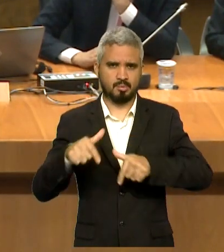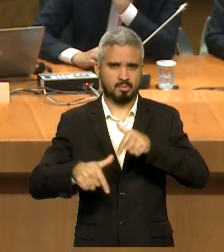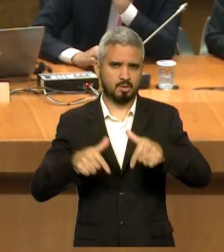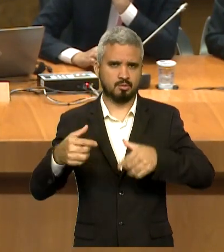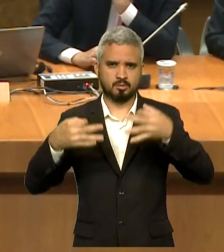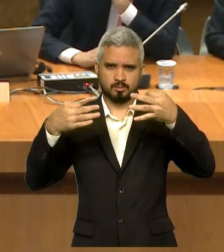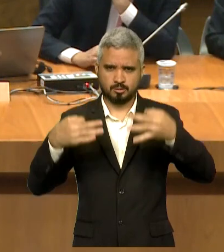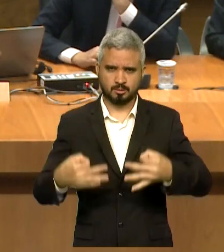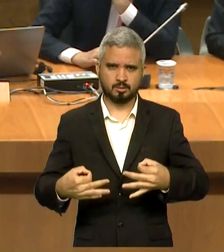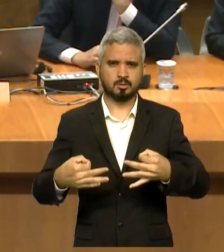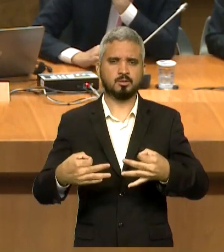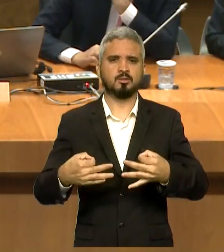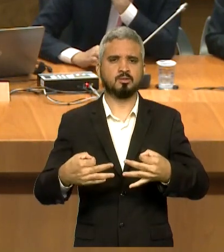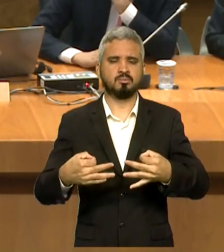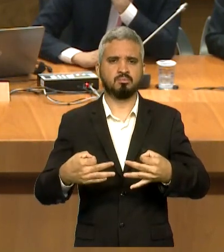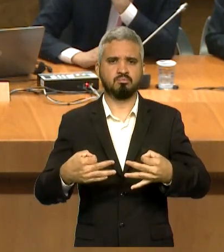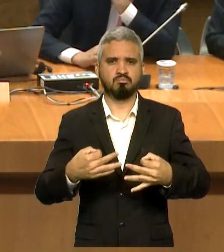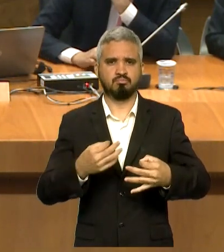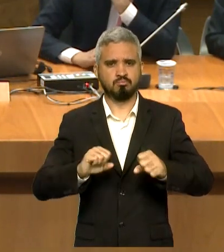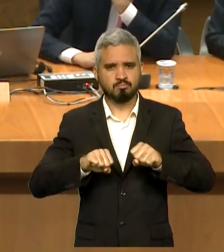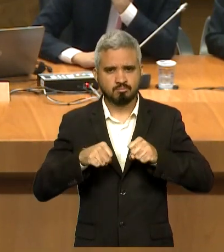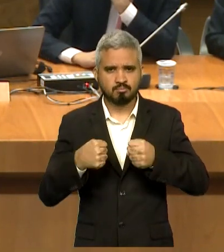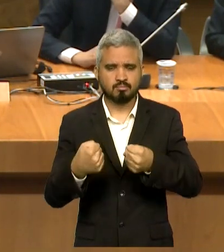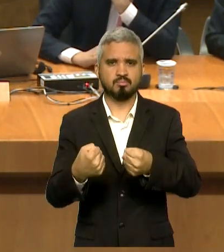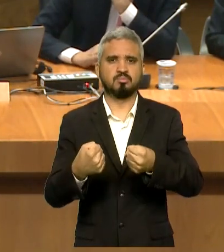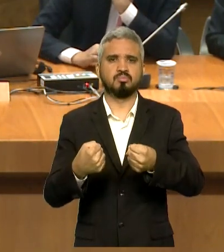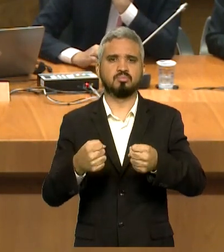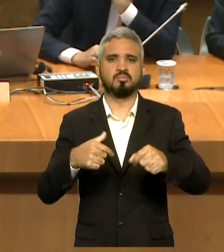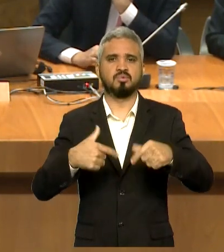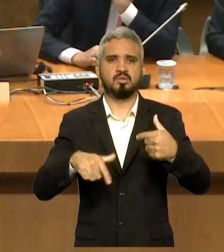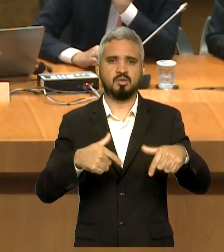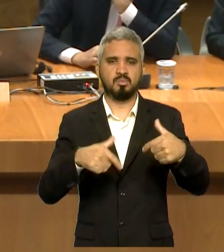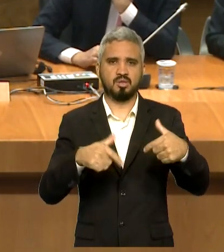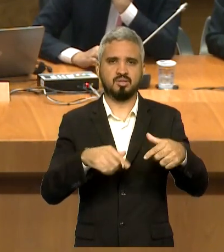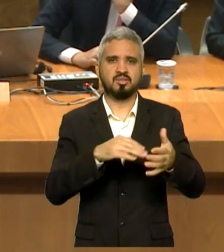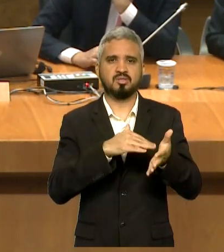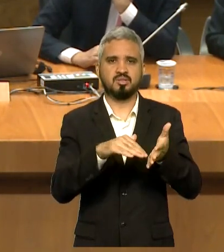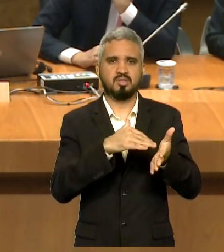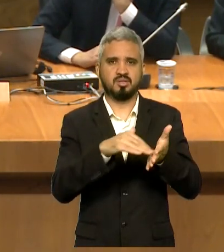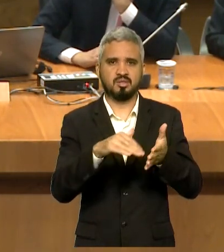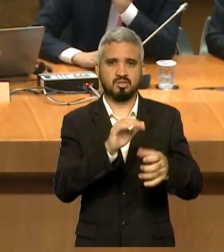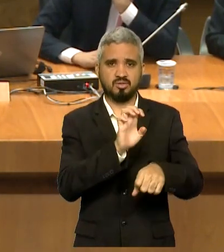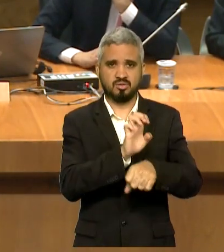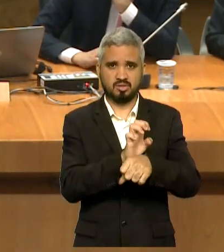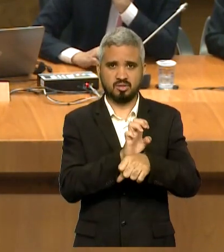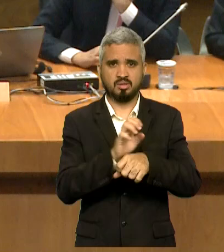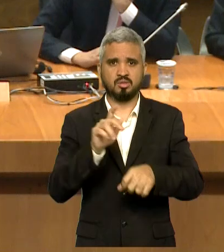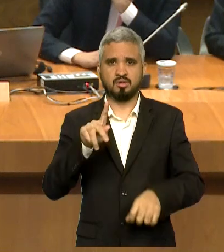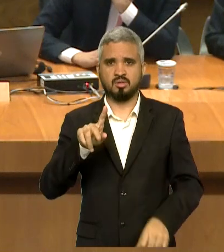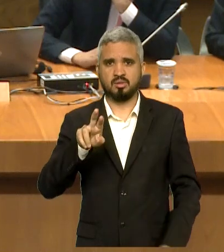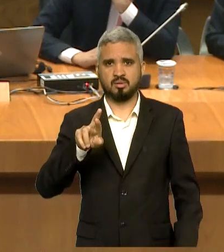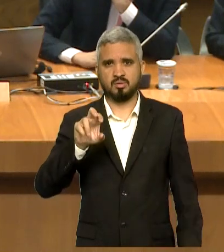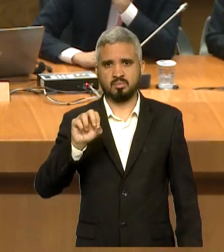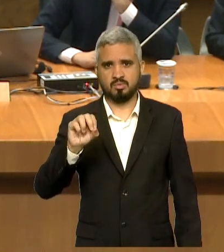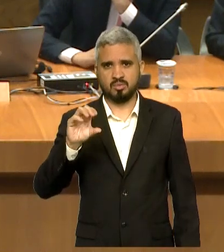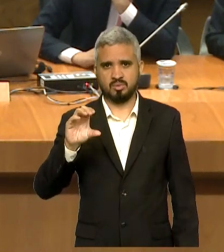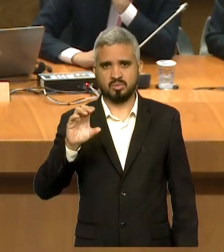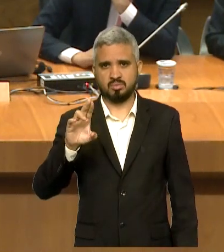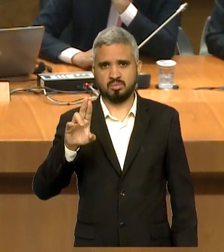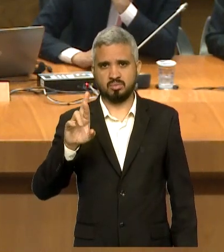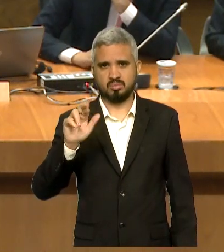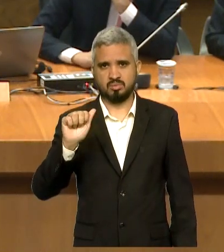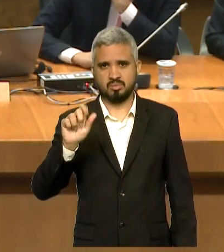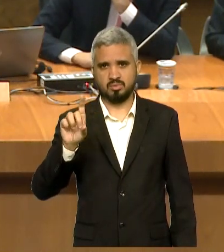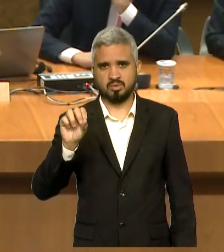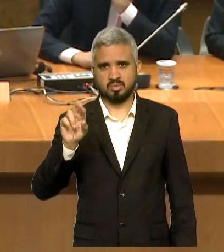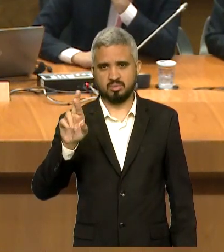muita dedicação, a função de secretário de Estado no cargo de Procurador-Geral do Estado, e eu tenho certeza que desempenhará também com